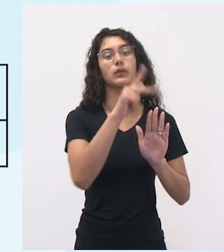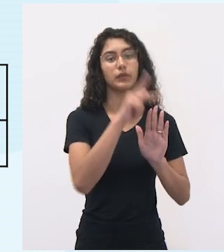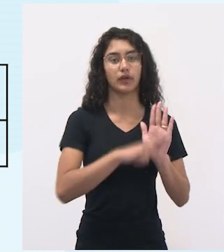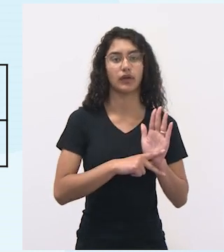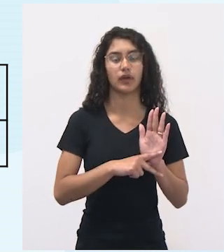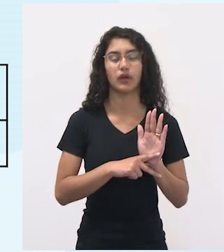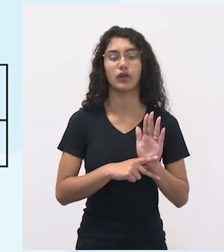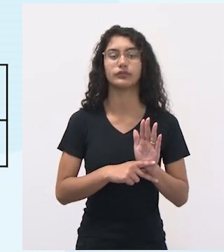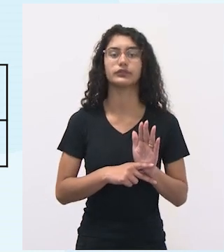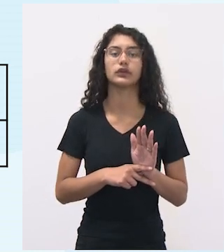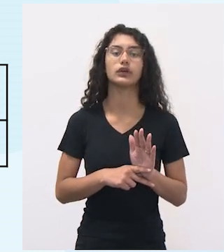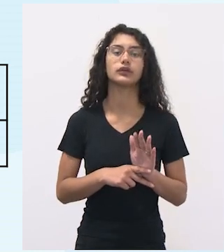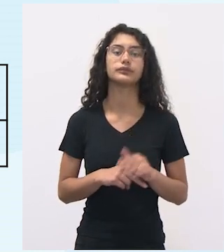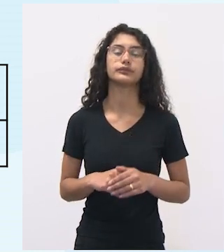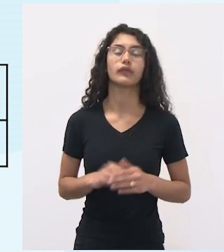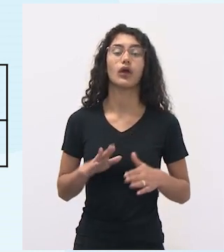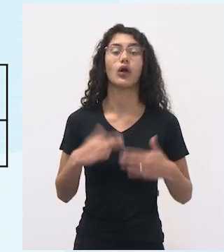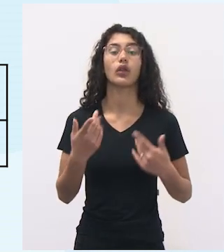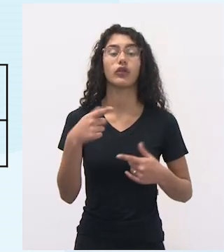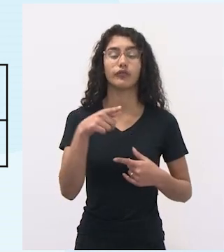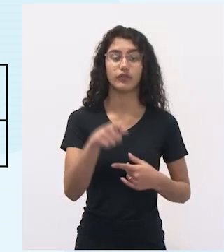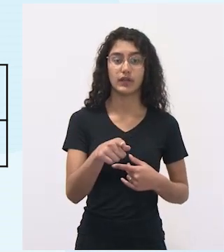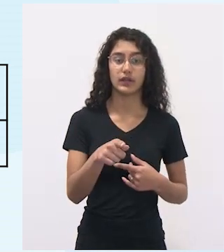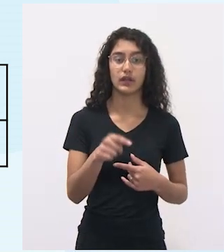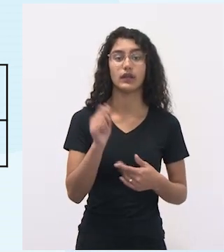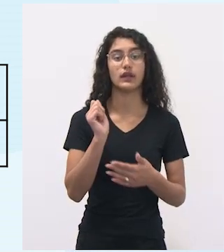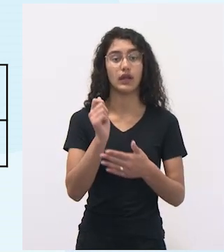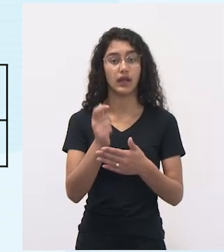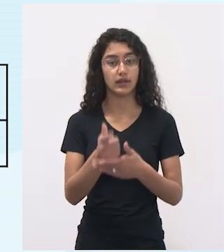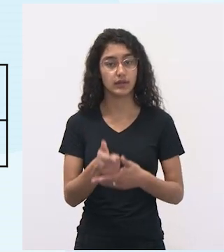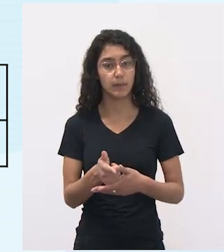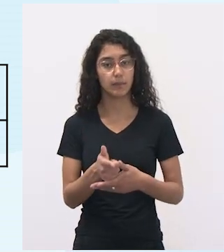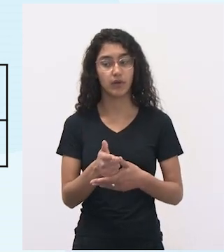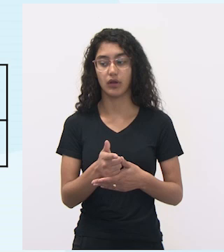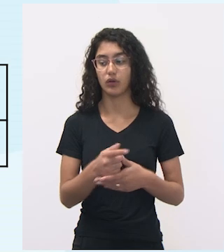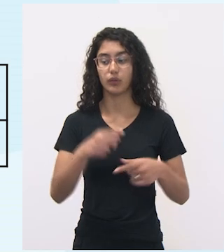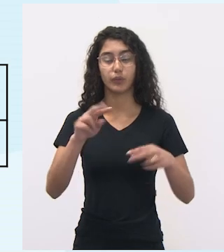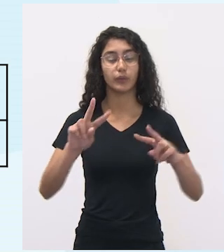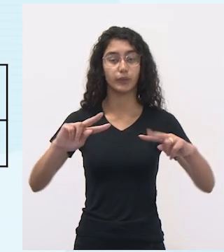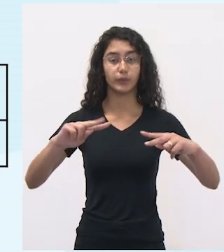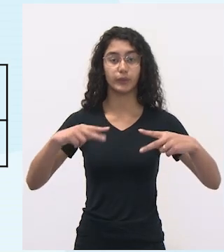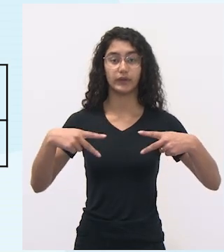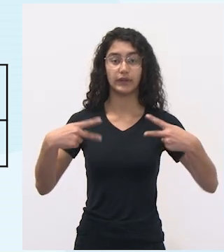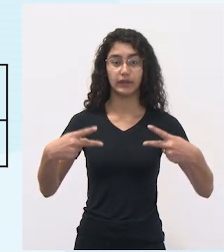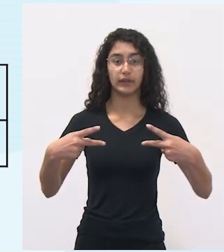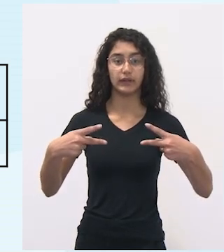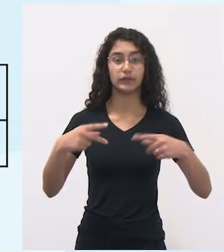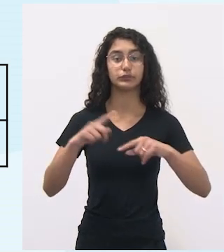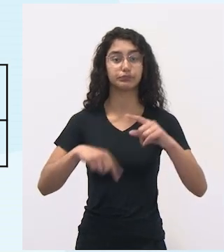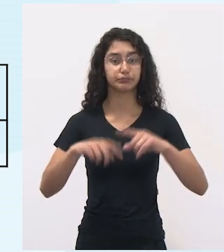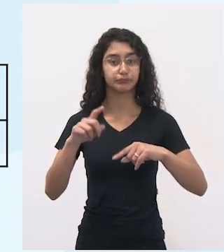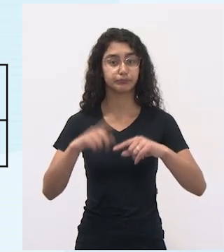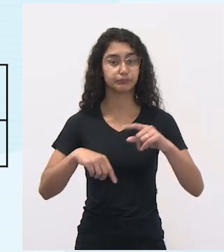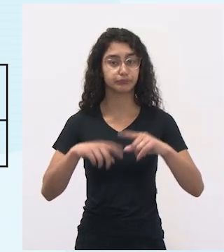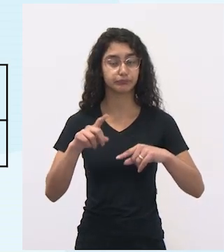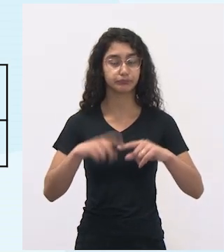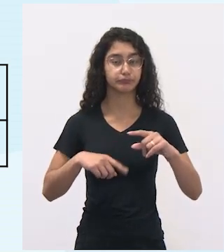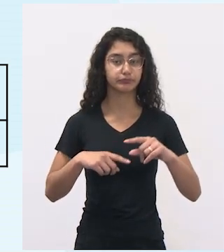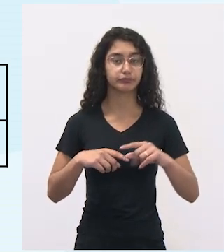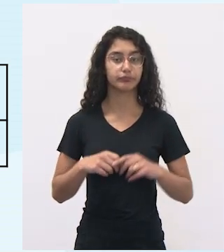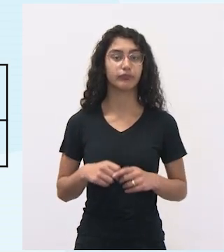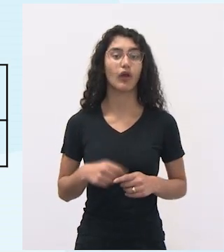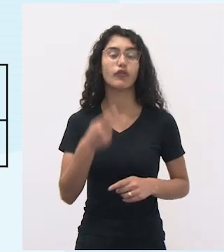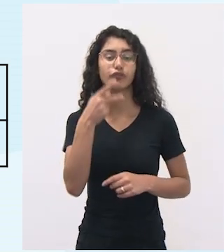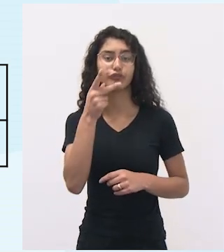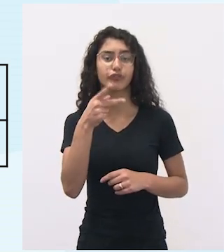quando vocês receberem o material, o link com a portaria. Eu só vou falar de uma maneira mais geral, porque como tem